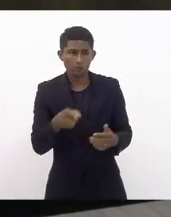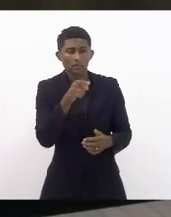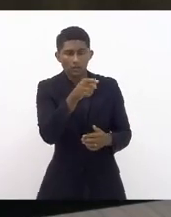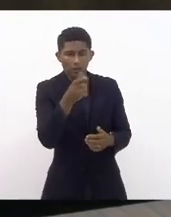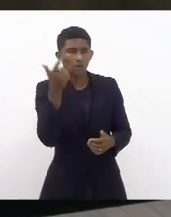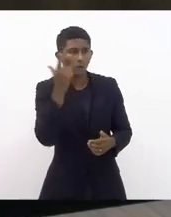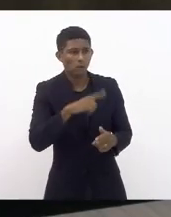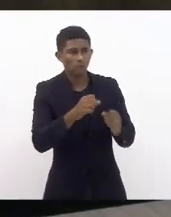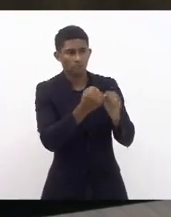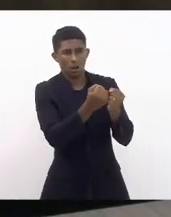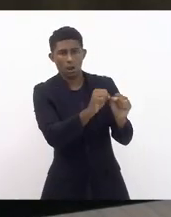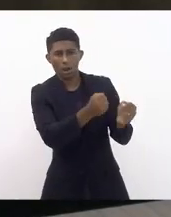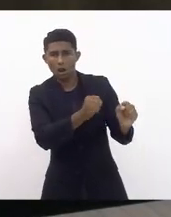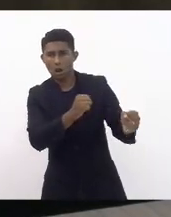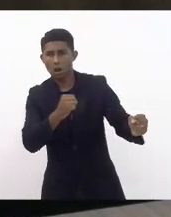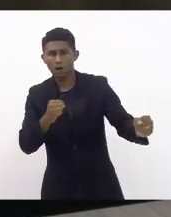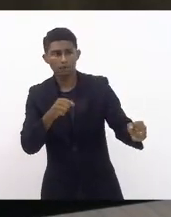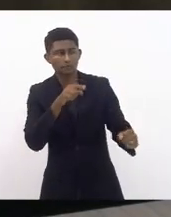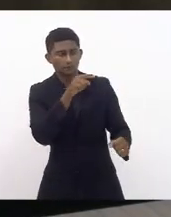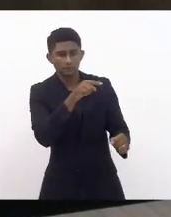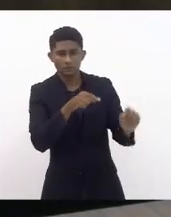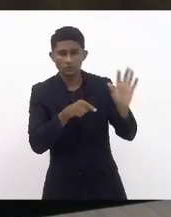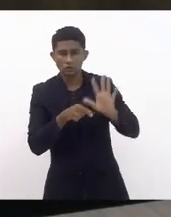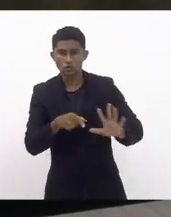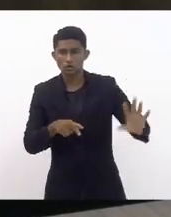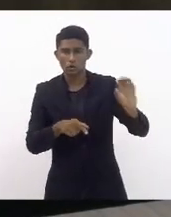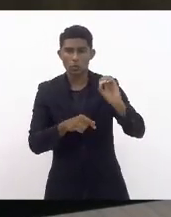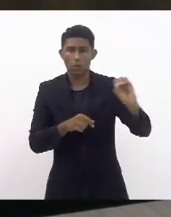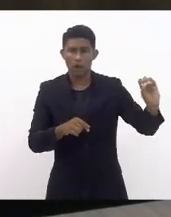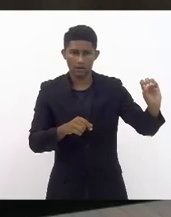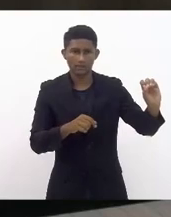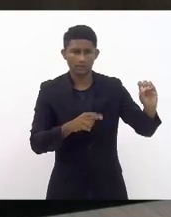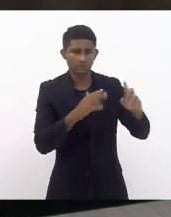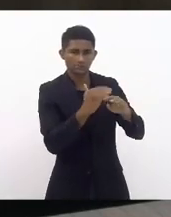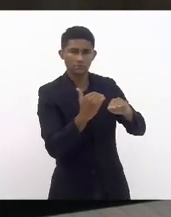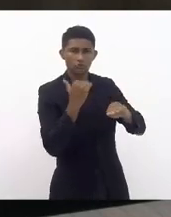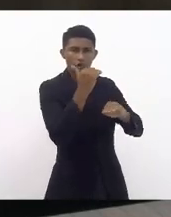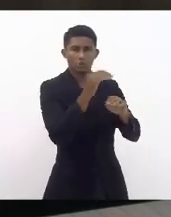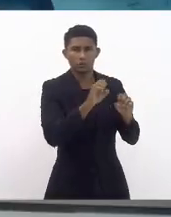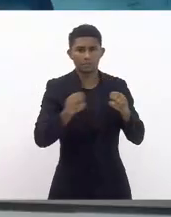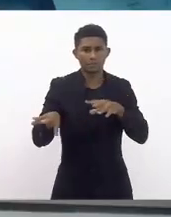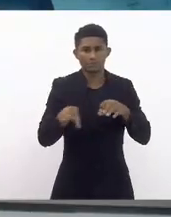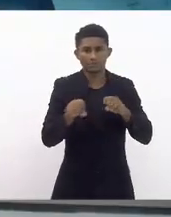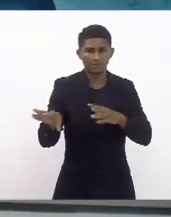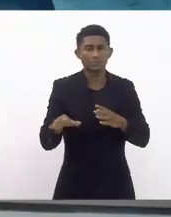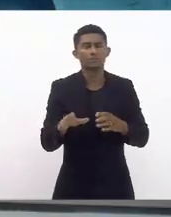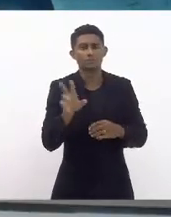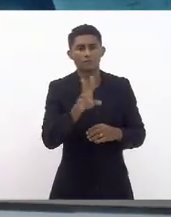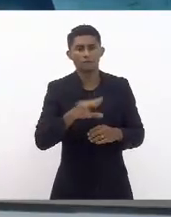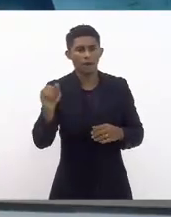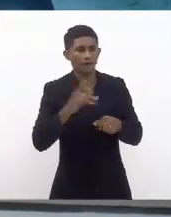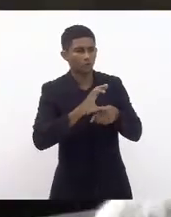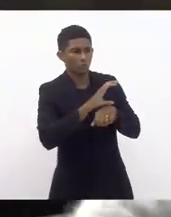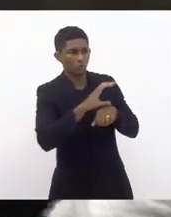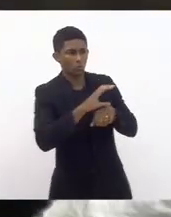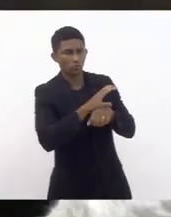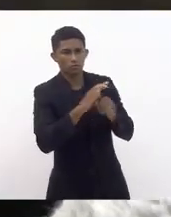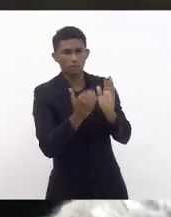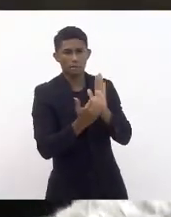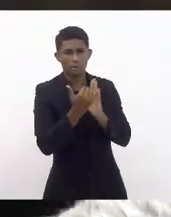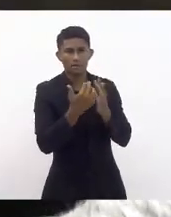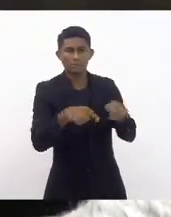fortalecimento do ensino superior na Zona Oeste. A Zona Oeste vai ter mais cursos e mais